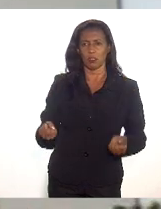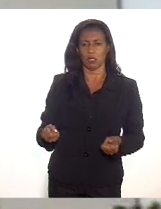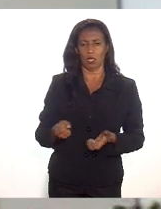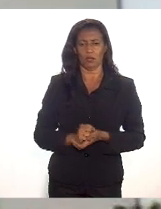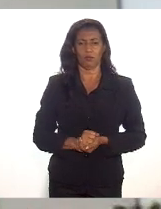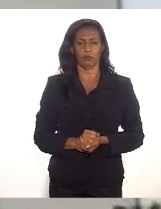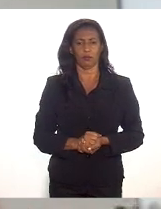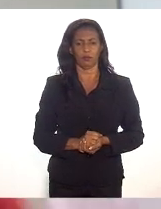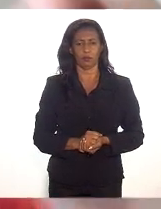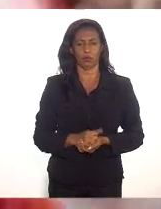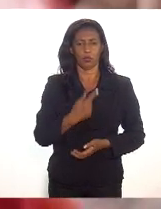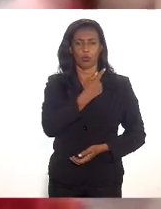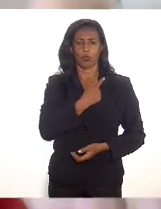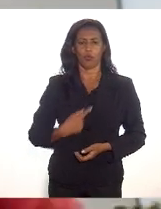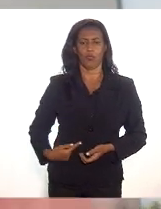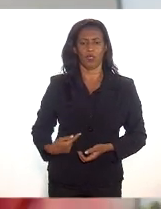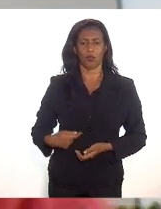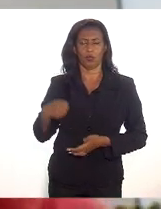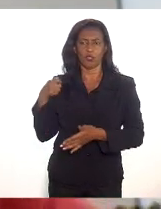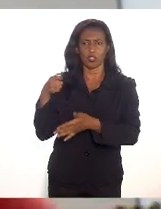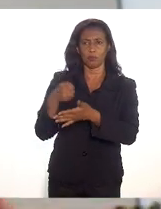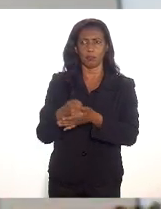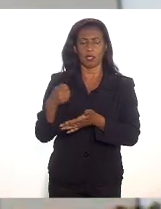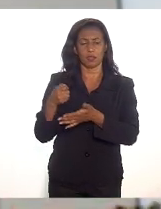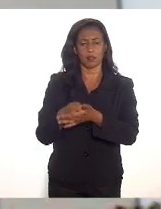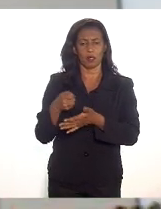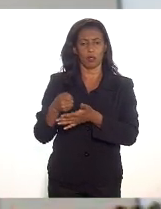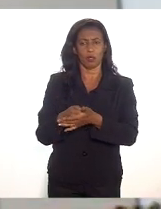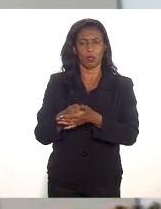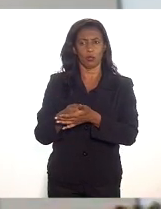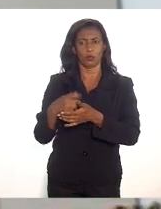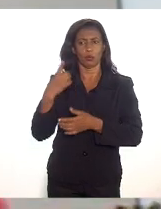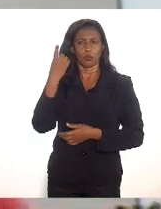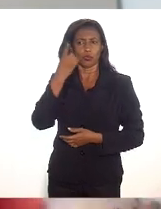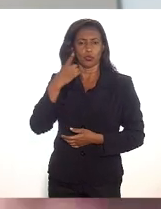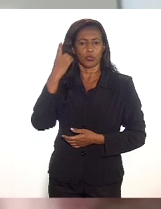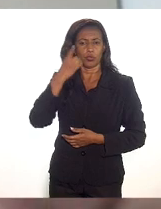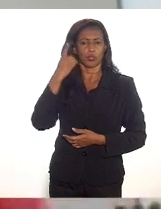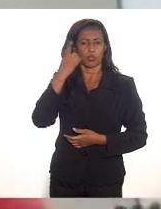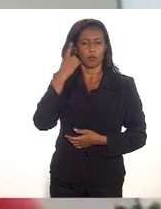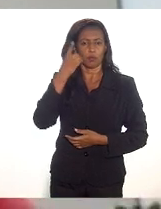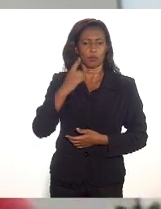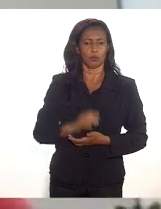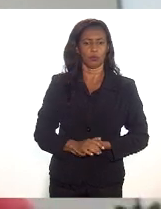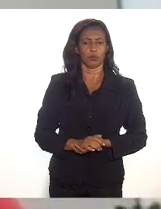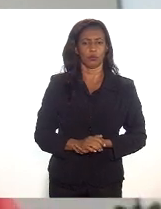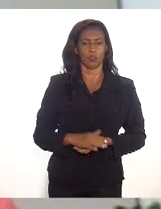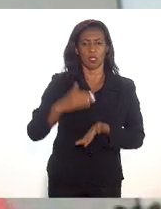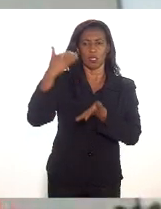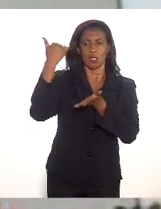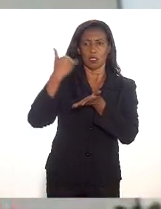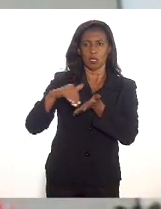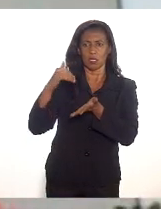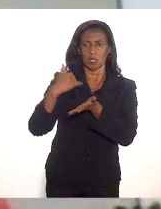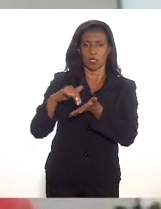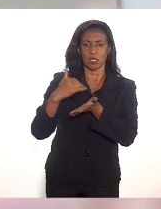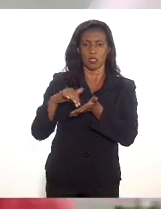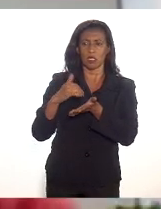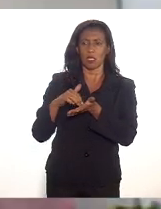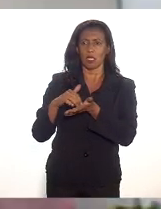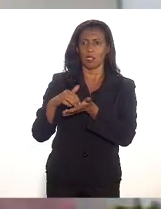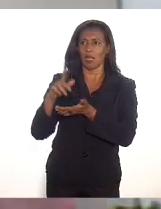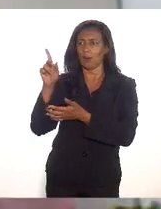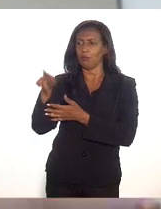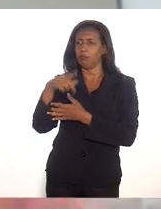do parlamento. O governador fez pressão sobre os deputados da sua base, exonerou secretários para que eles voltassem ao